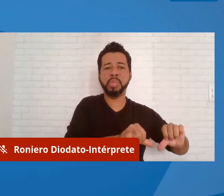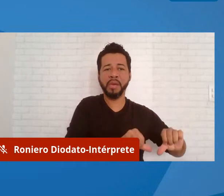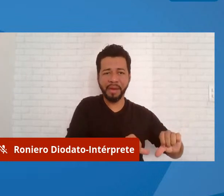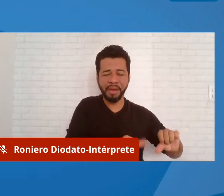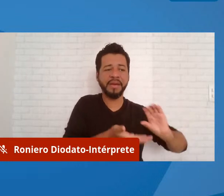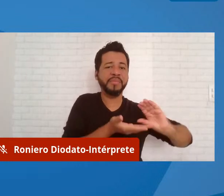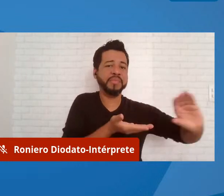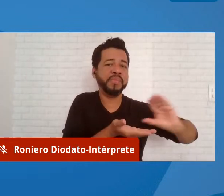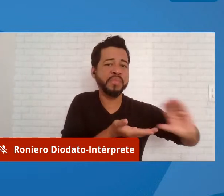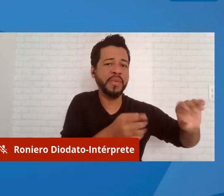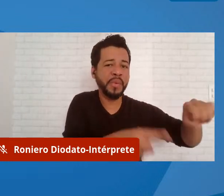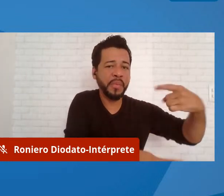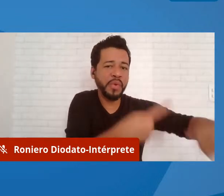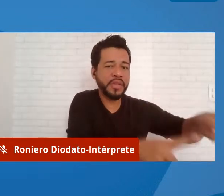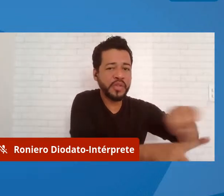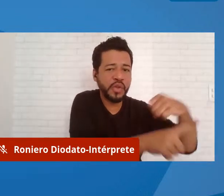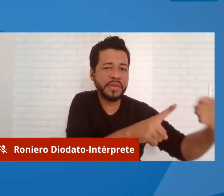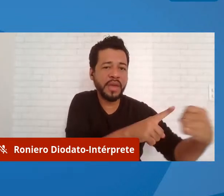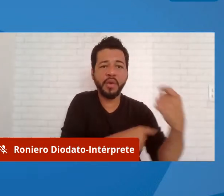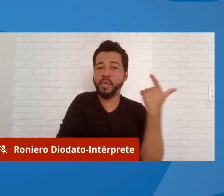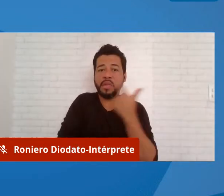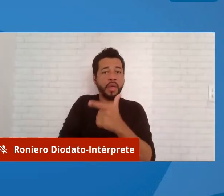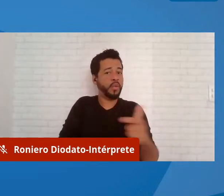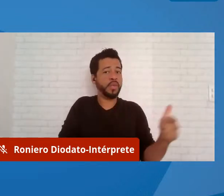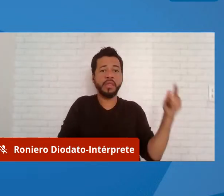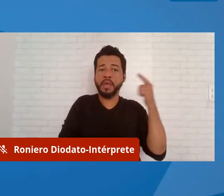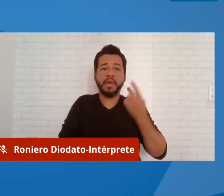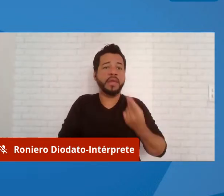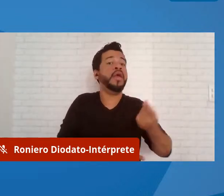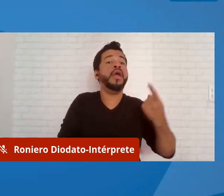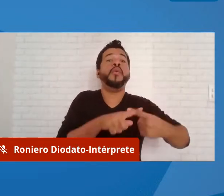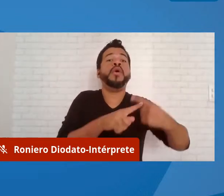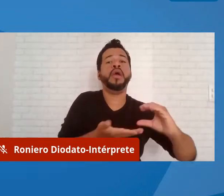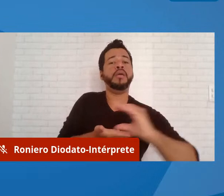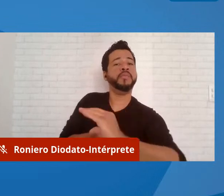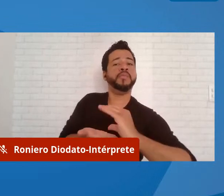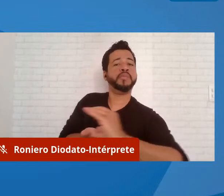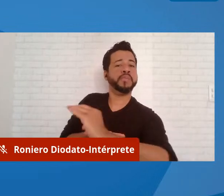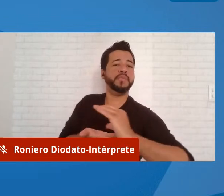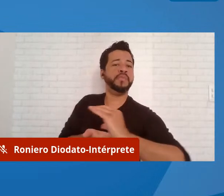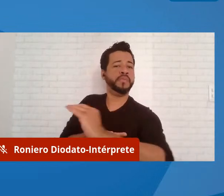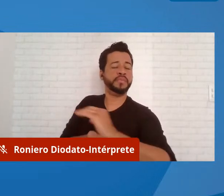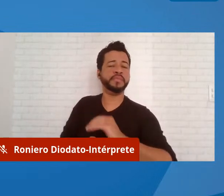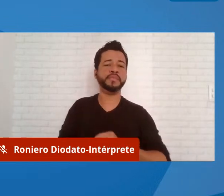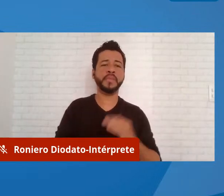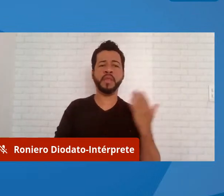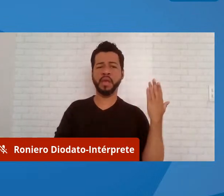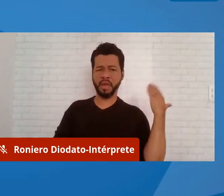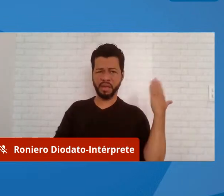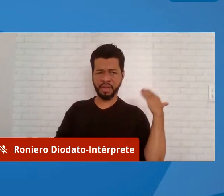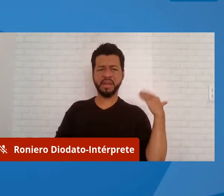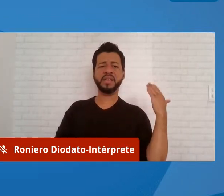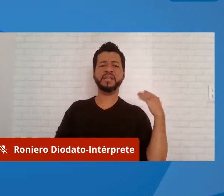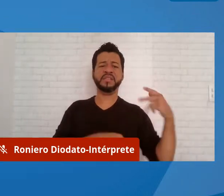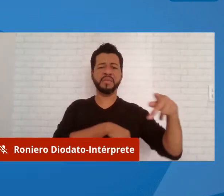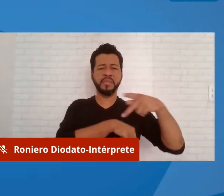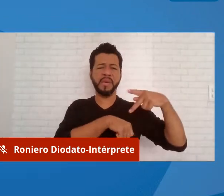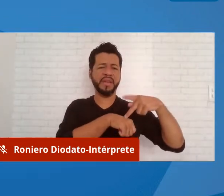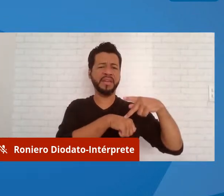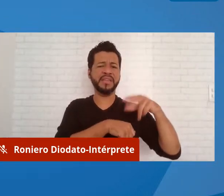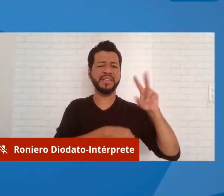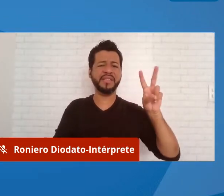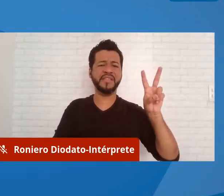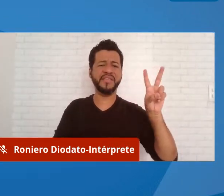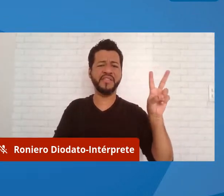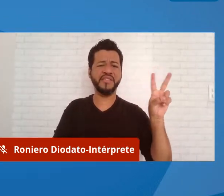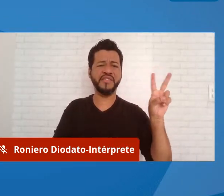América Latina, na primeira década, uma quantidade de governos, Brasil, Venezuela, Argentina, Uruguai, Equador, Bolívia, que